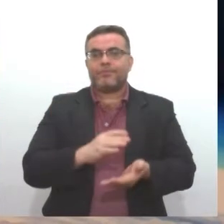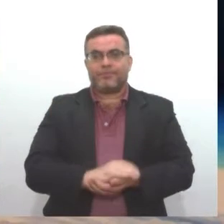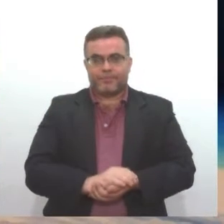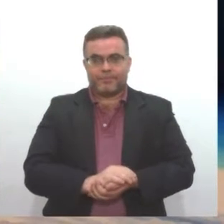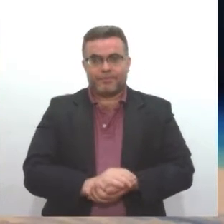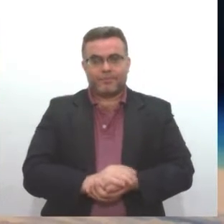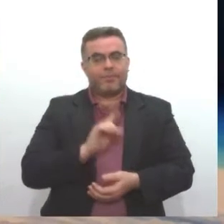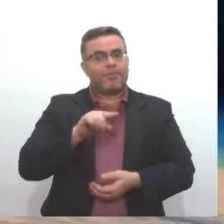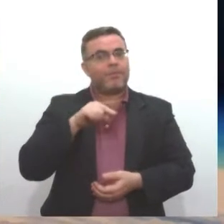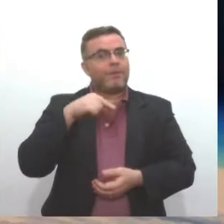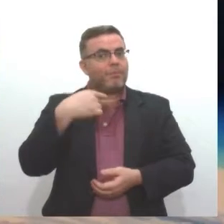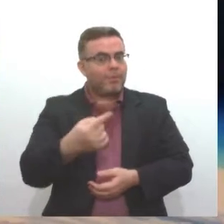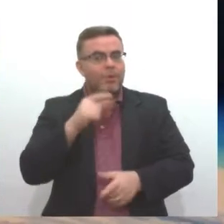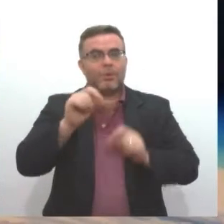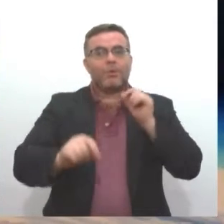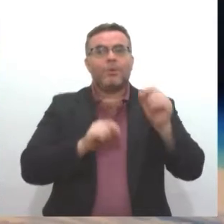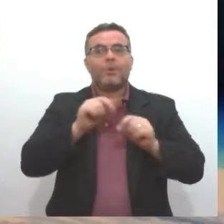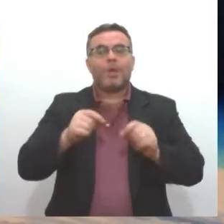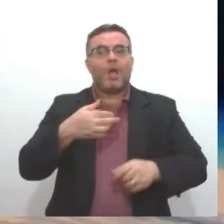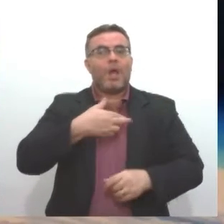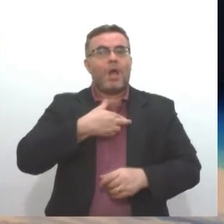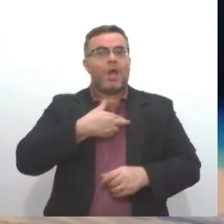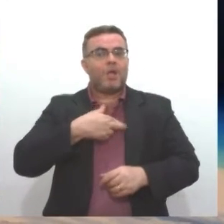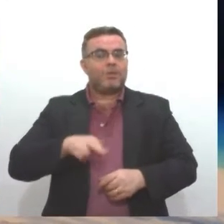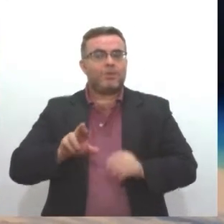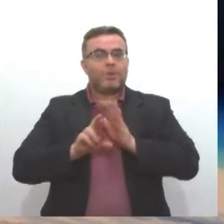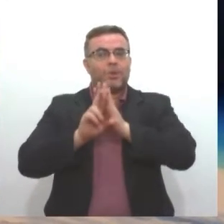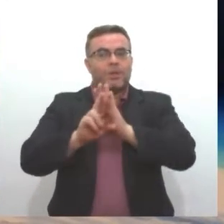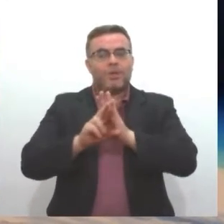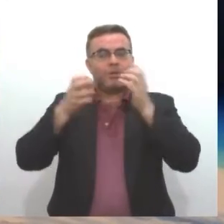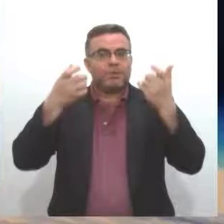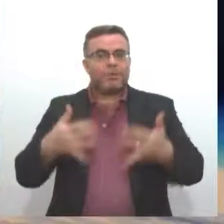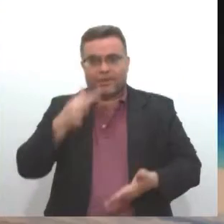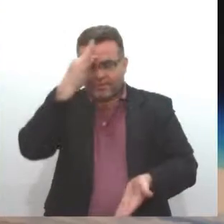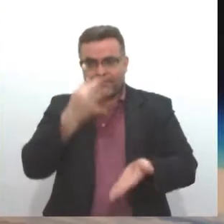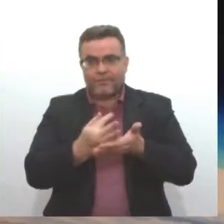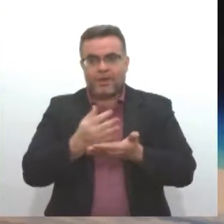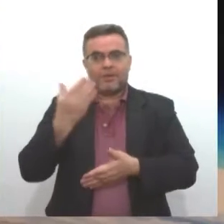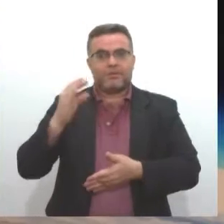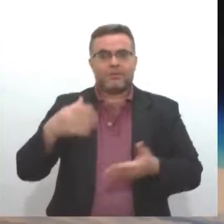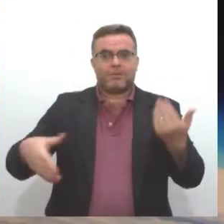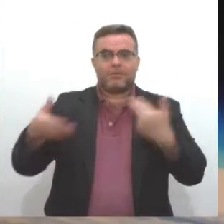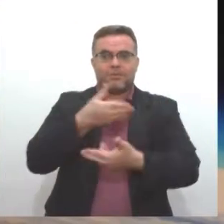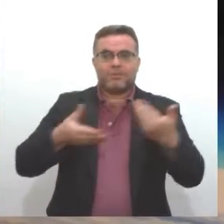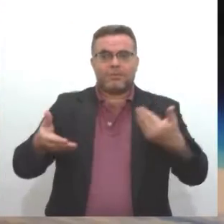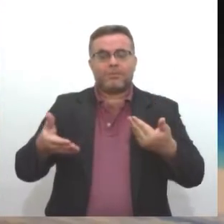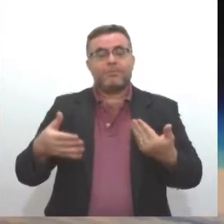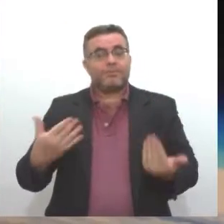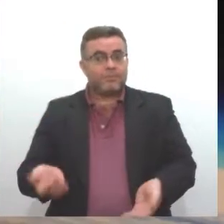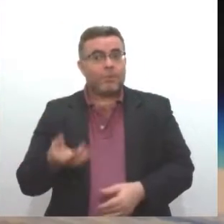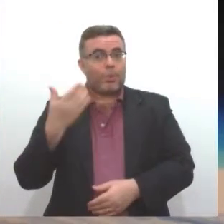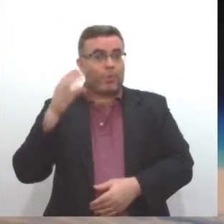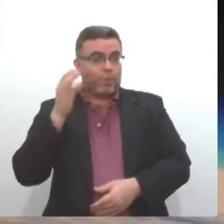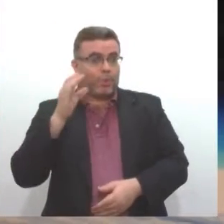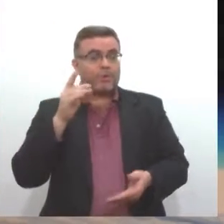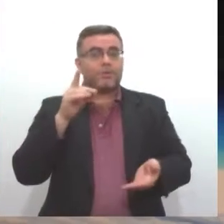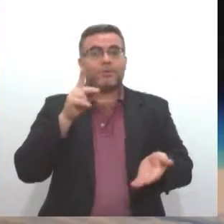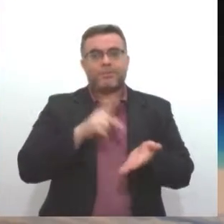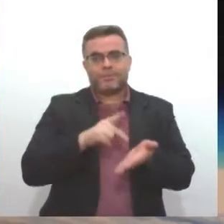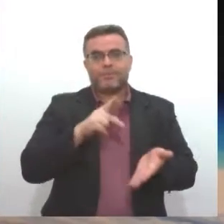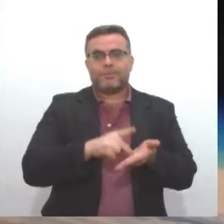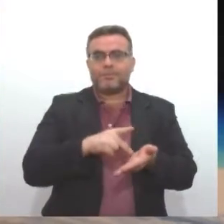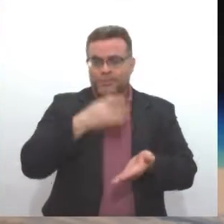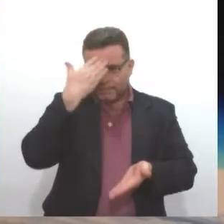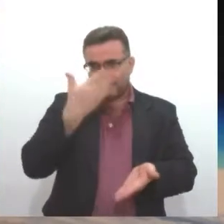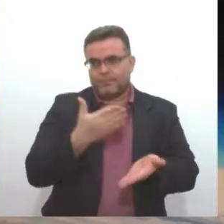bloco, religiosos falam da relação entre fé e ciência. No cientista também a fé está